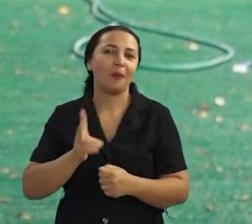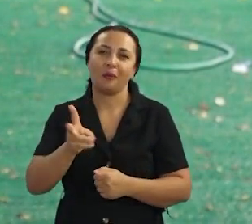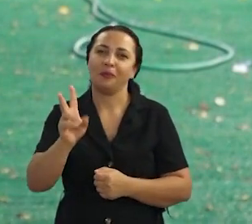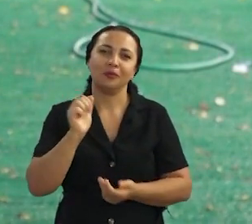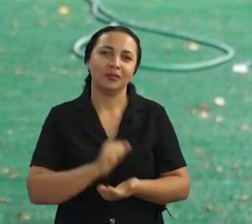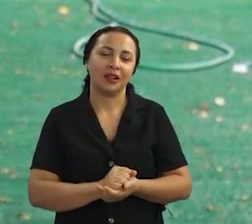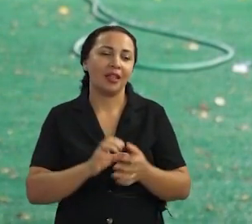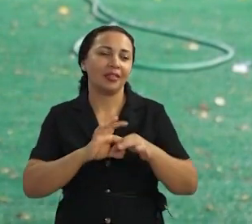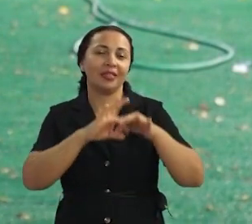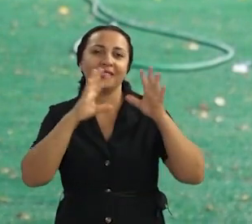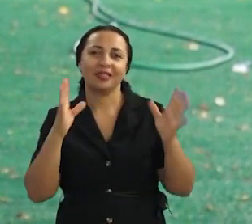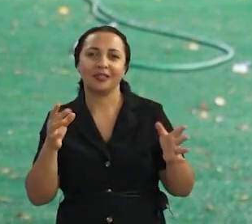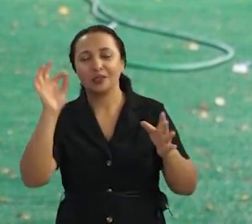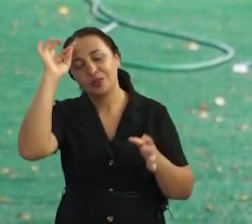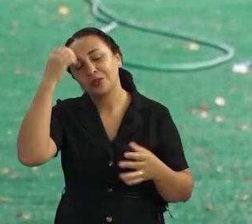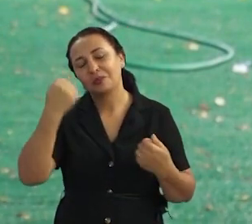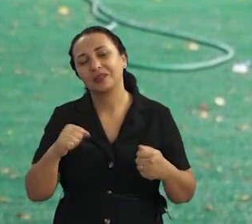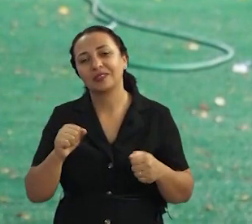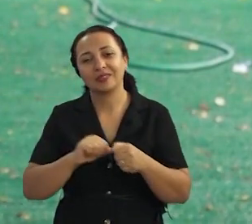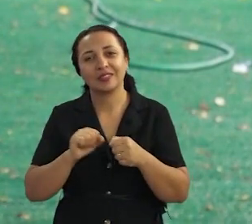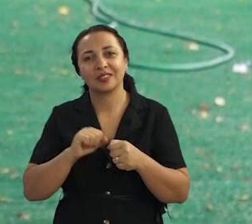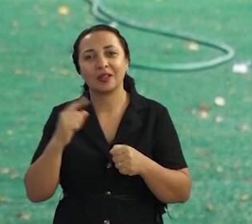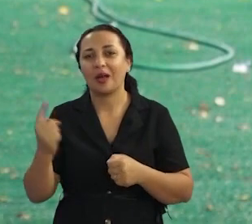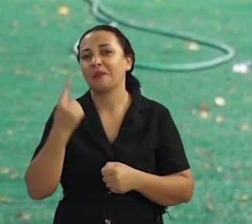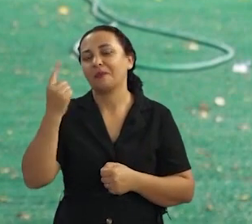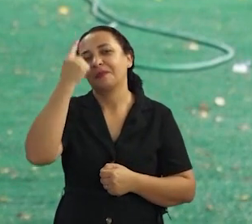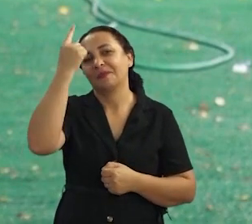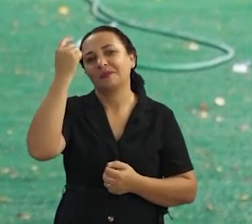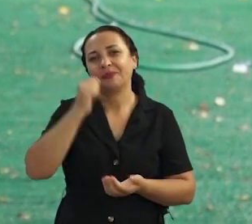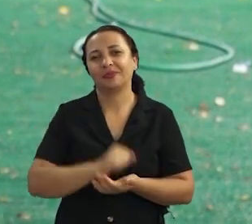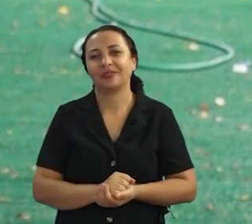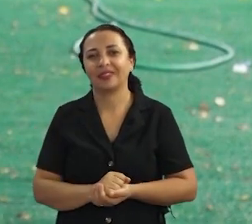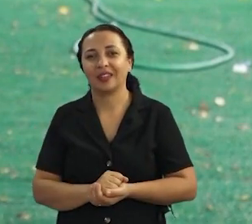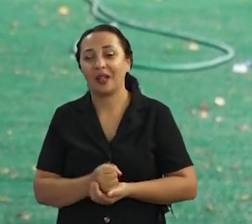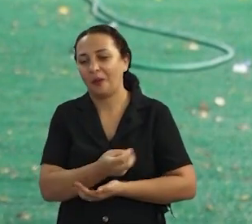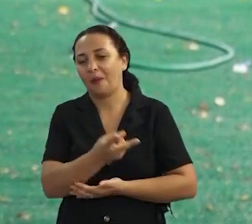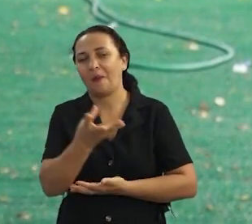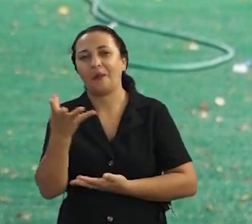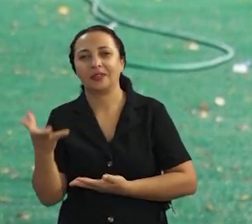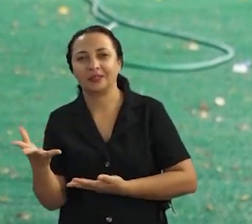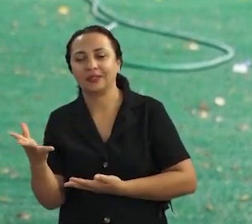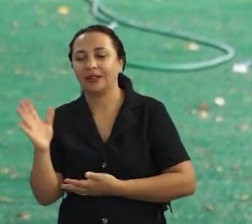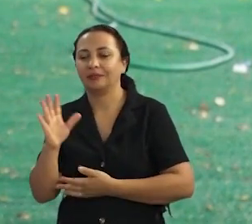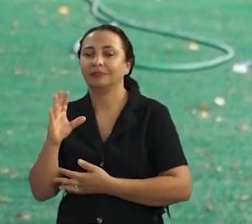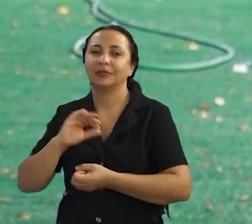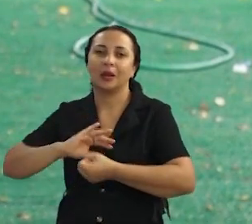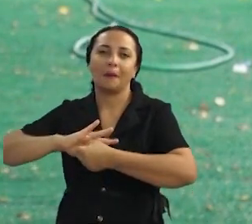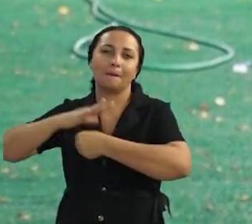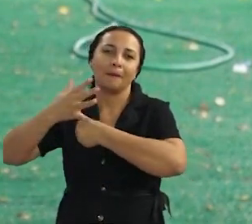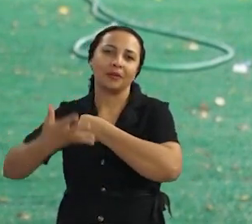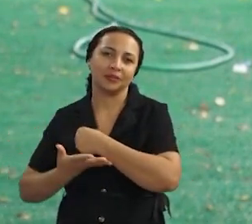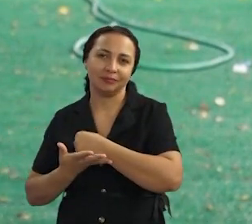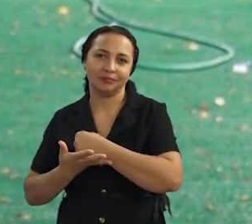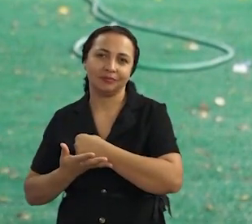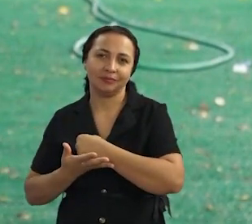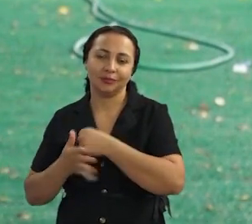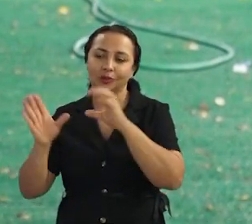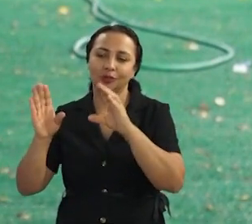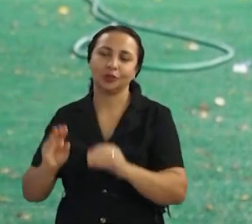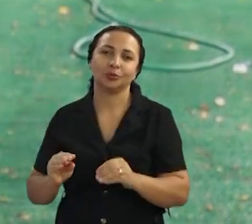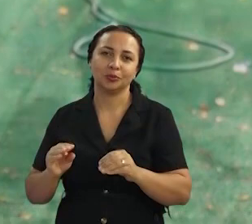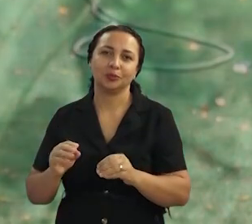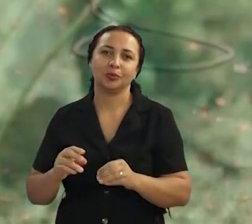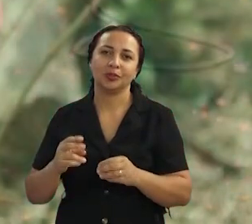Então, é uma planta que está disponível, só precisa fazer o quê? Para aumentar a quantidade, preservar, diminuir o uso